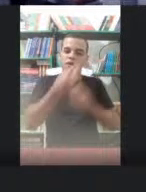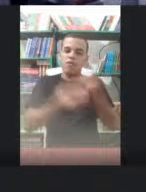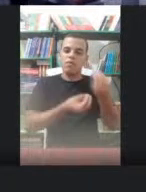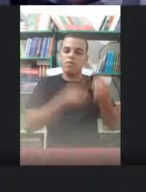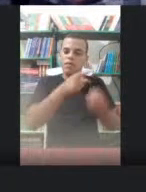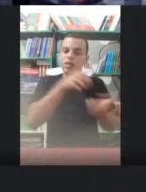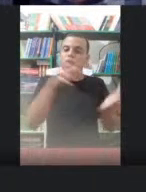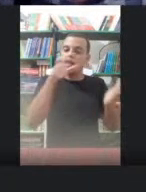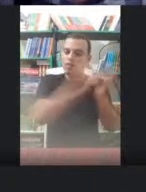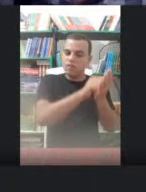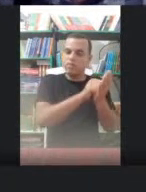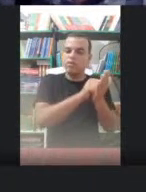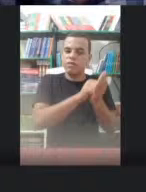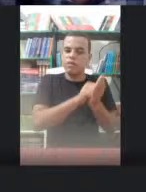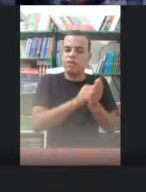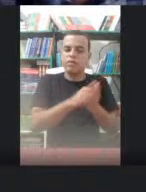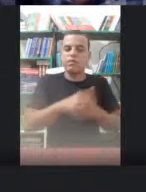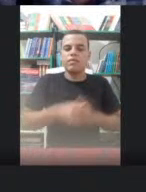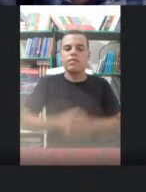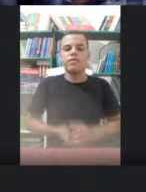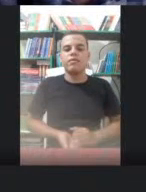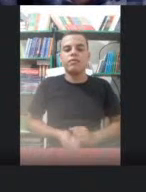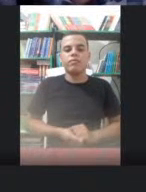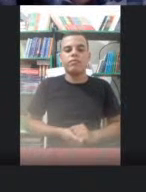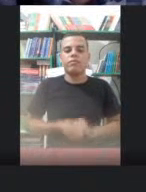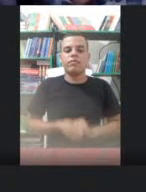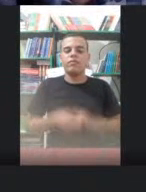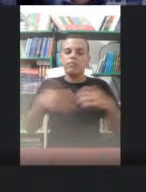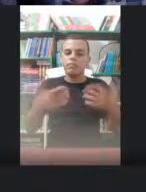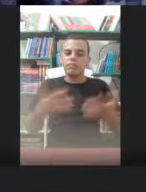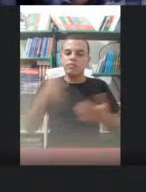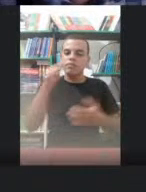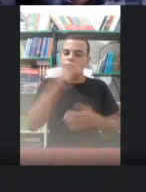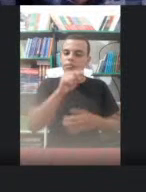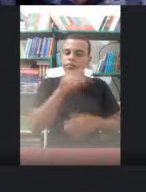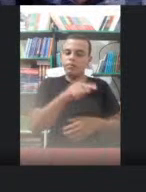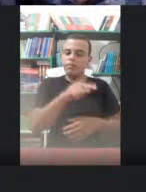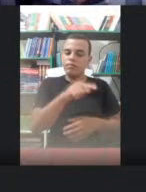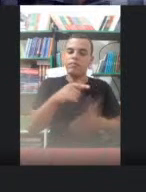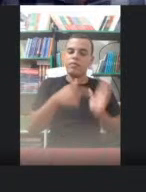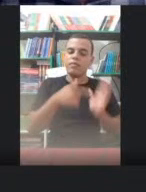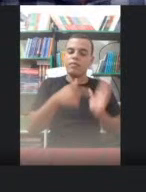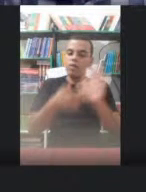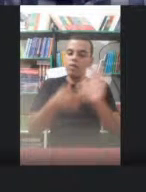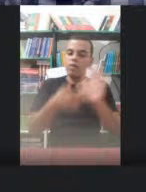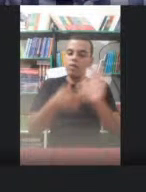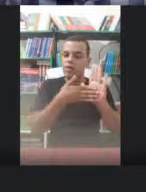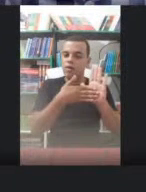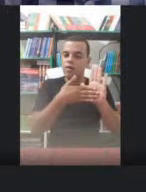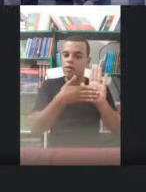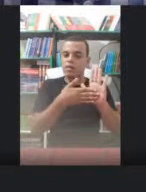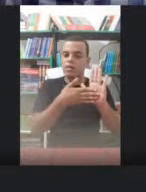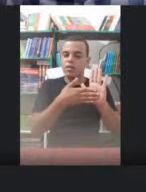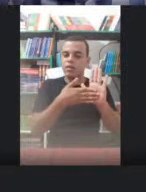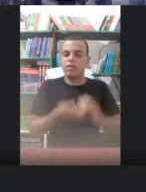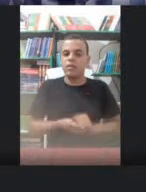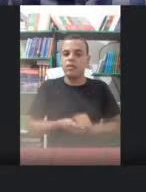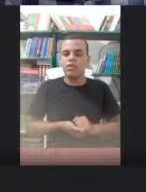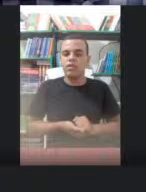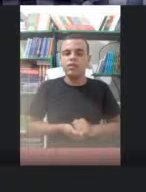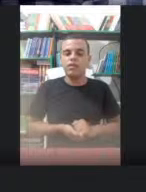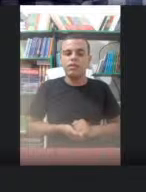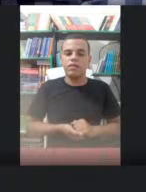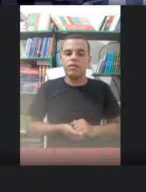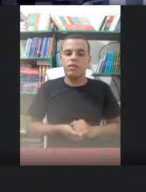registros. E aí, a partir dessa demanda, né, eles observaram, começaram também a pensar em multiplicar isso para os